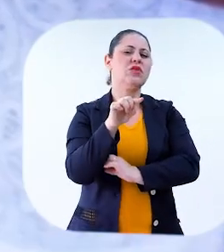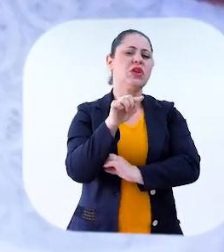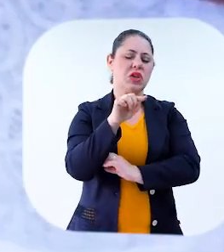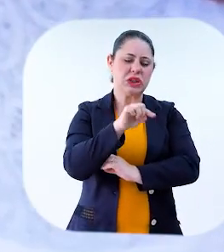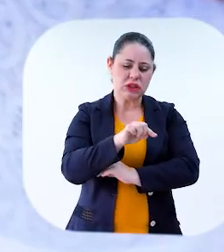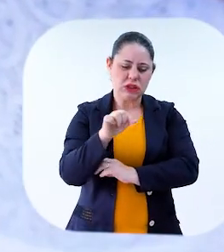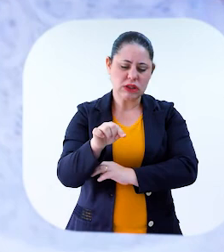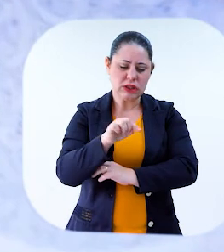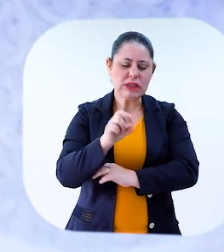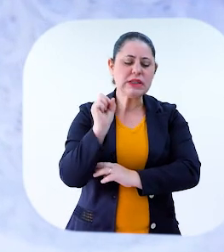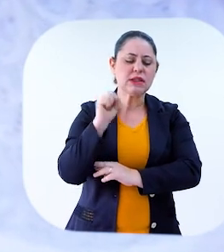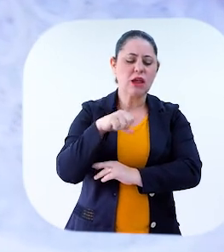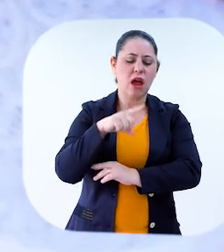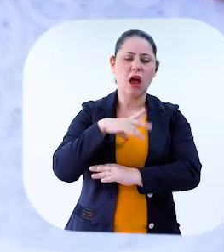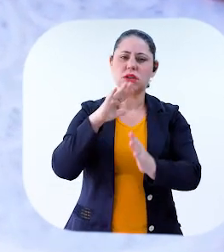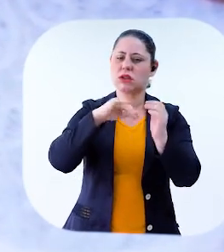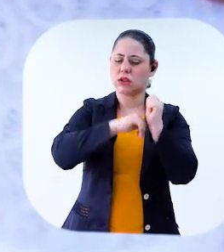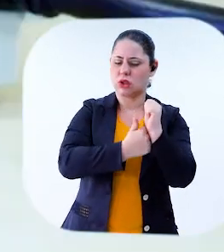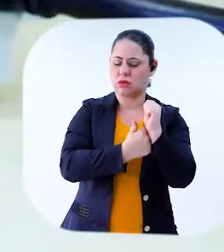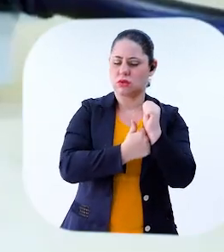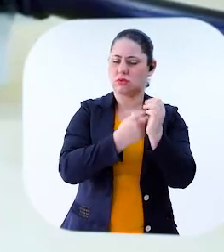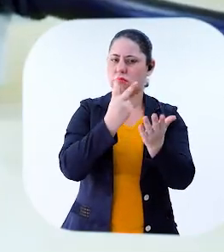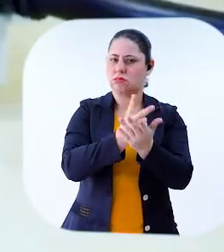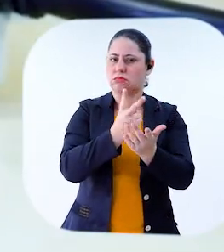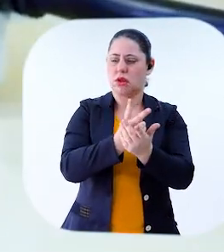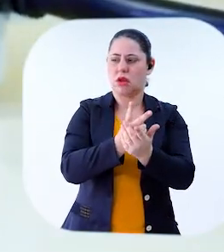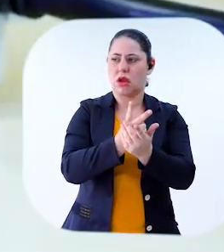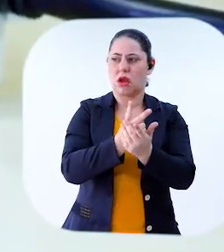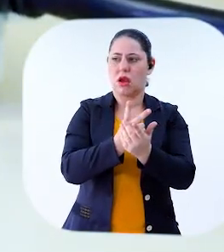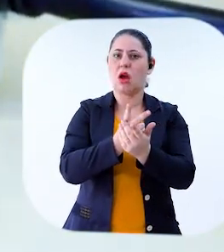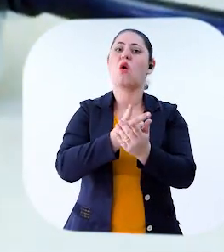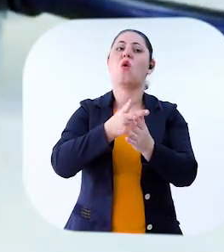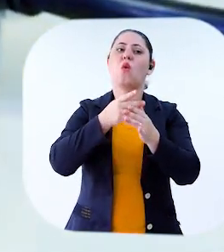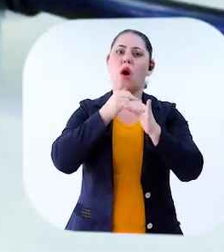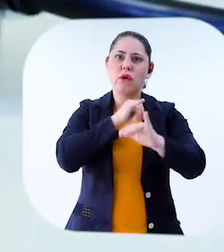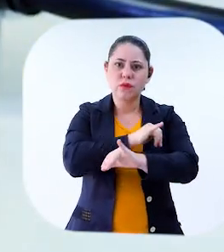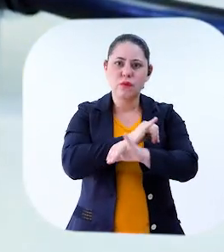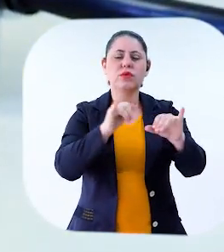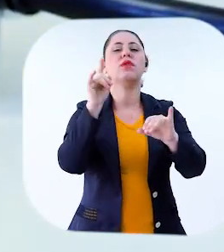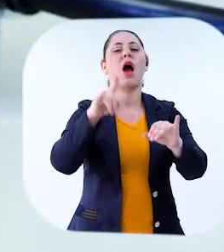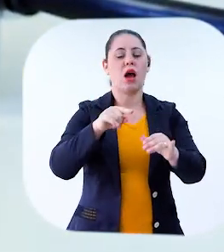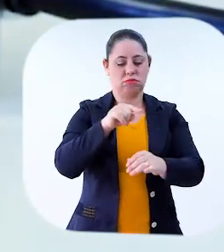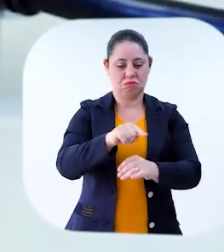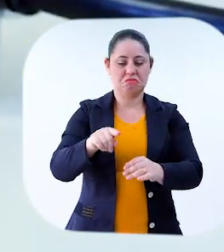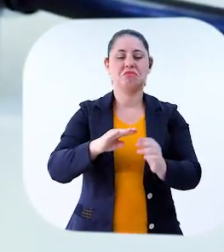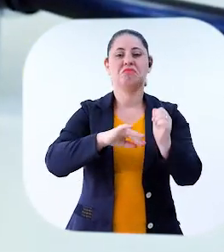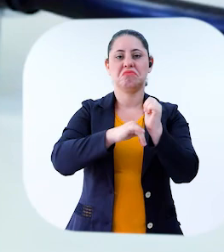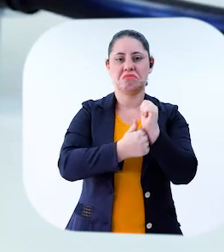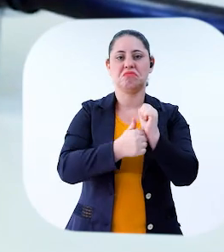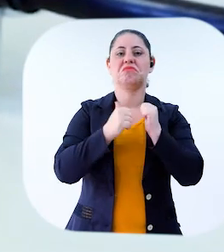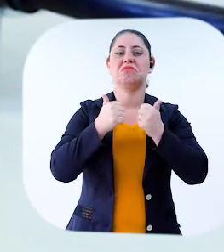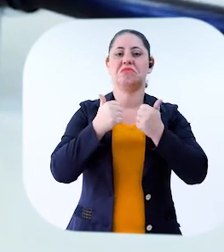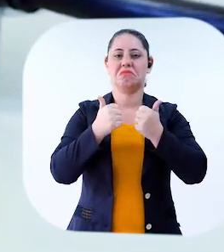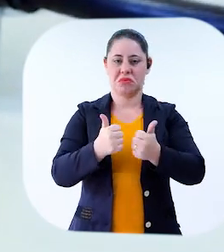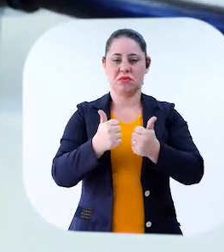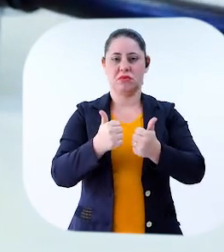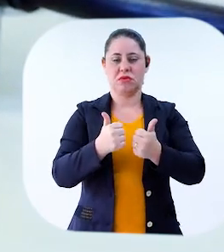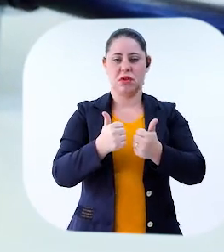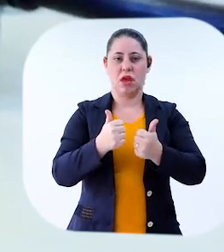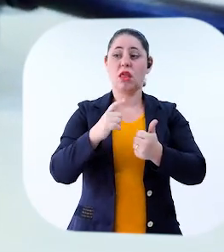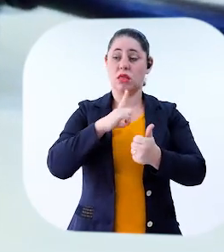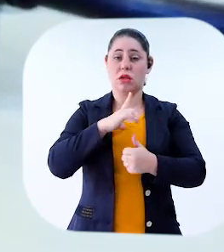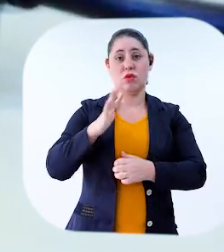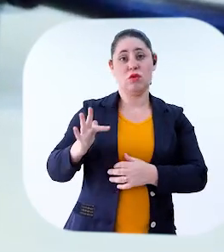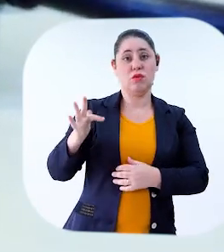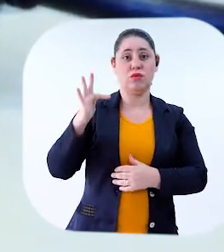se questiona, dizendo se é seguro, se não é. Eu digo que é seguro, sem dúvida nenhuma é seguro, né? Então,